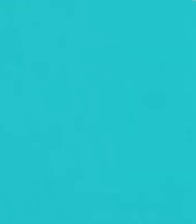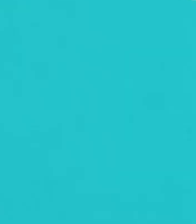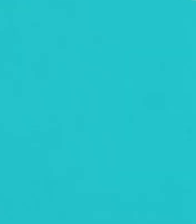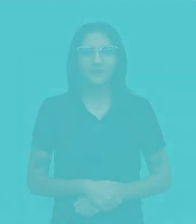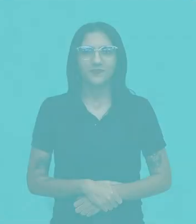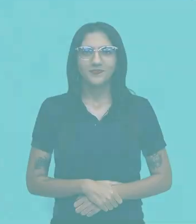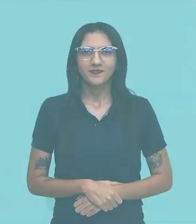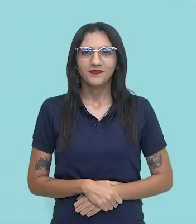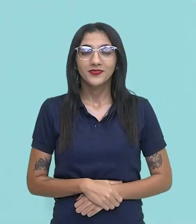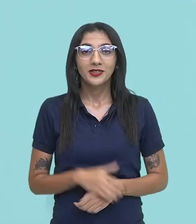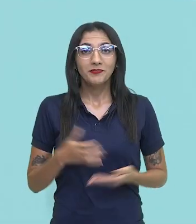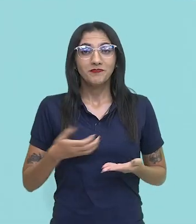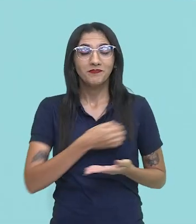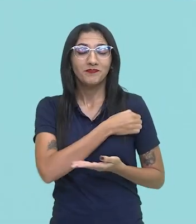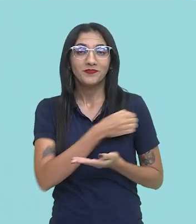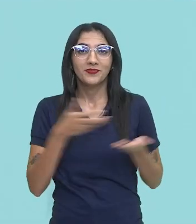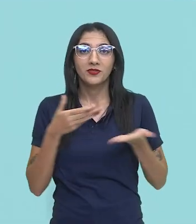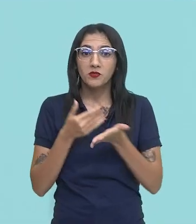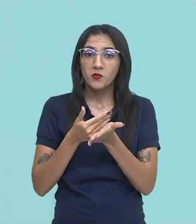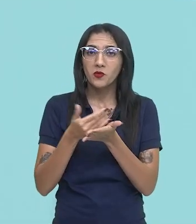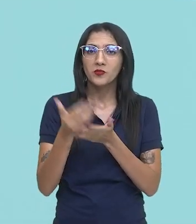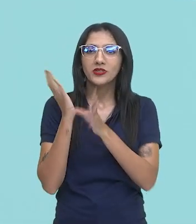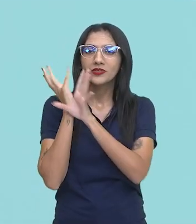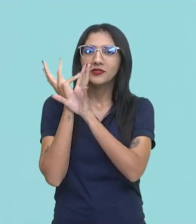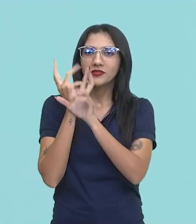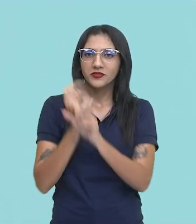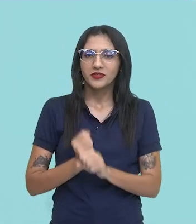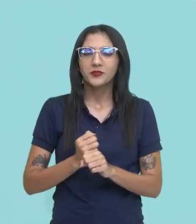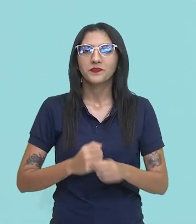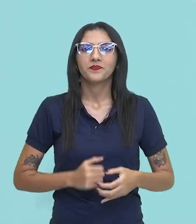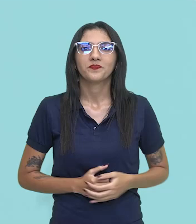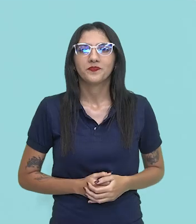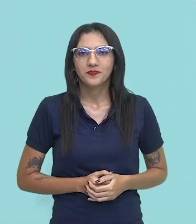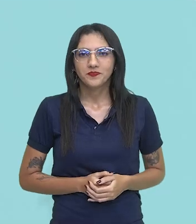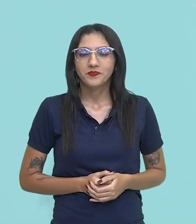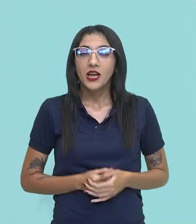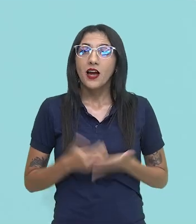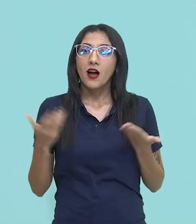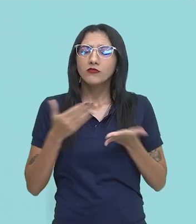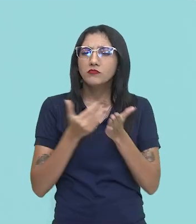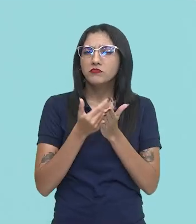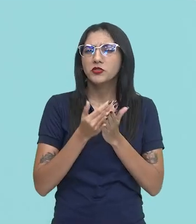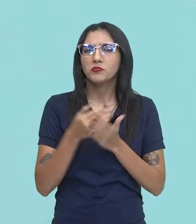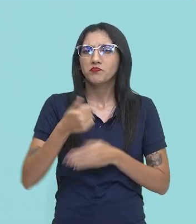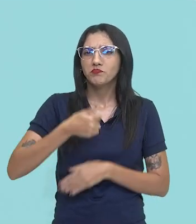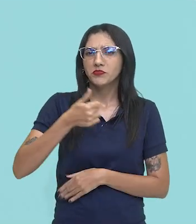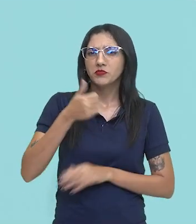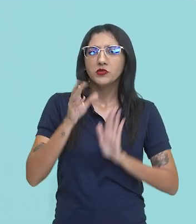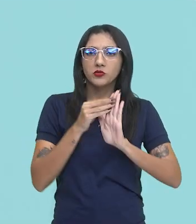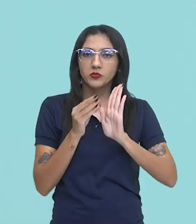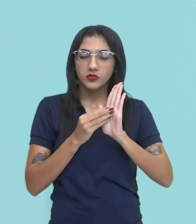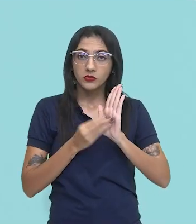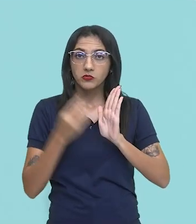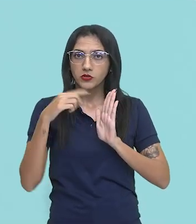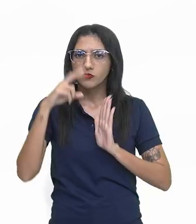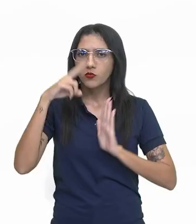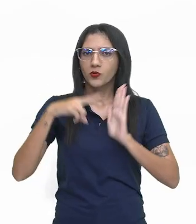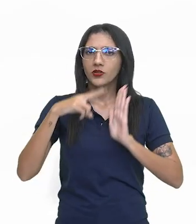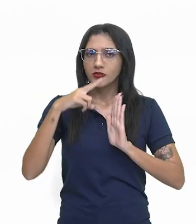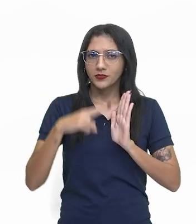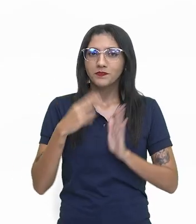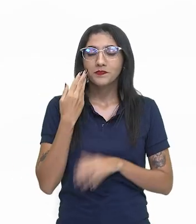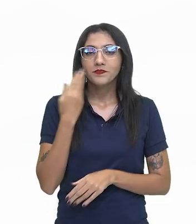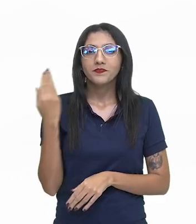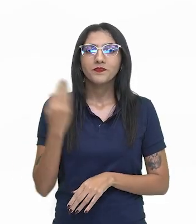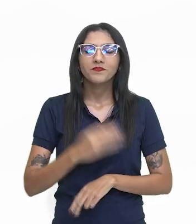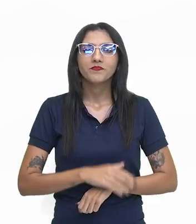Então, gente, chegou o momento da nossa revisão. E vamos entender o primeiro tópico aí, vocês vão fazer a leitura junto comigo. Acompanhem